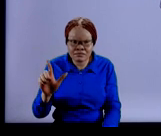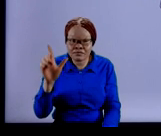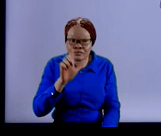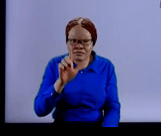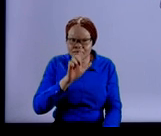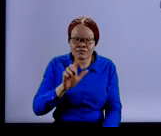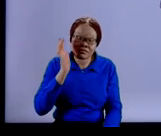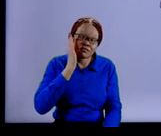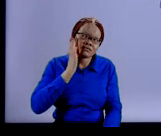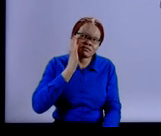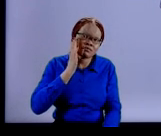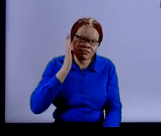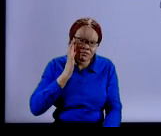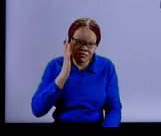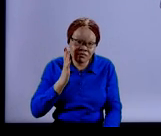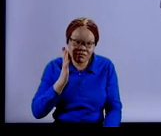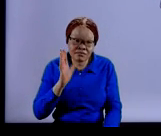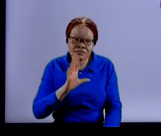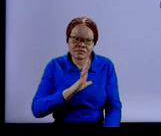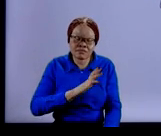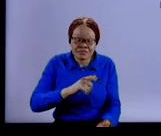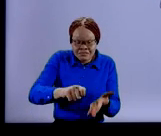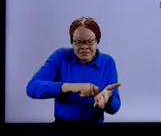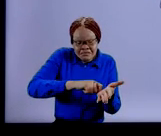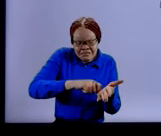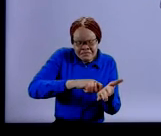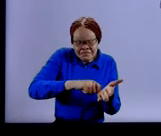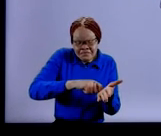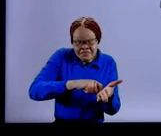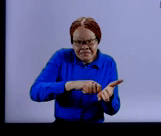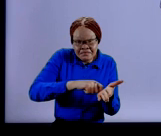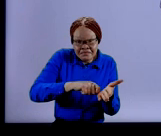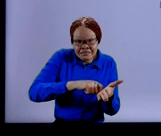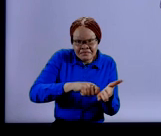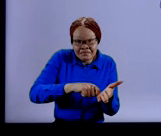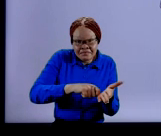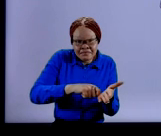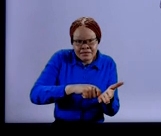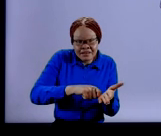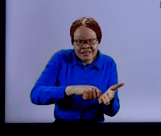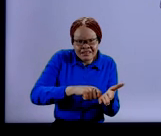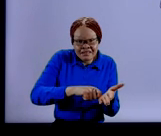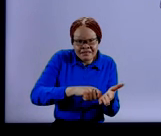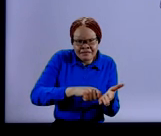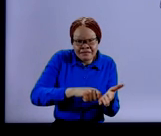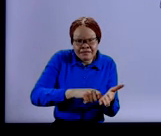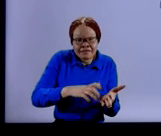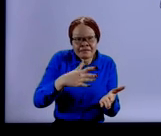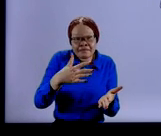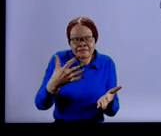Onde é que estão tão aqui temos borracha Oi Tali